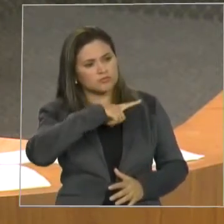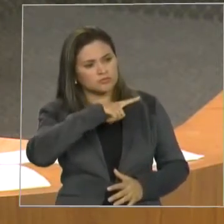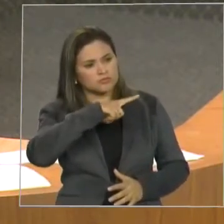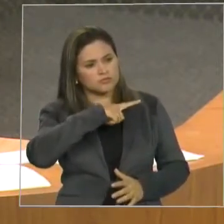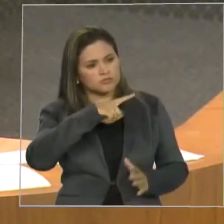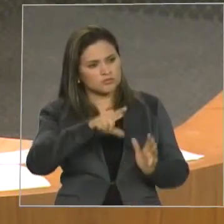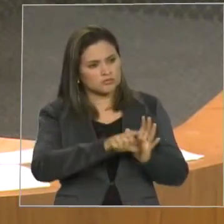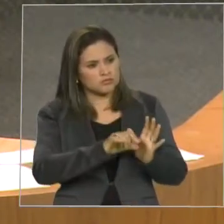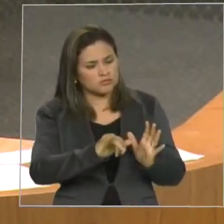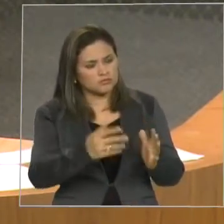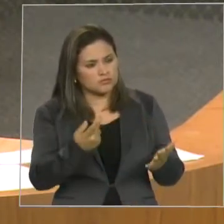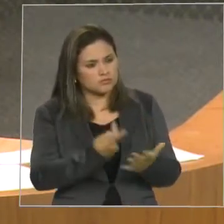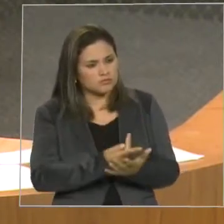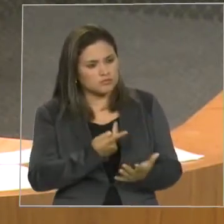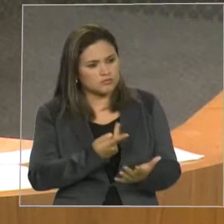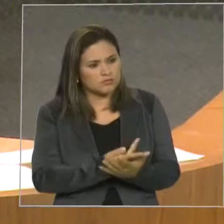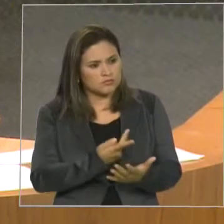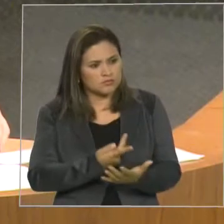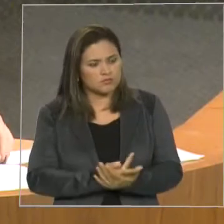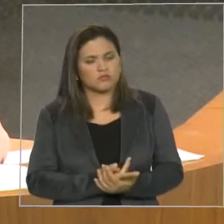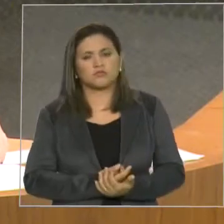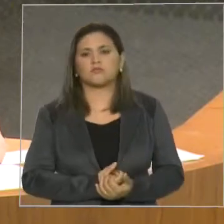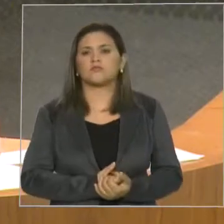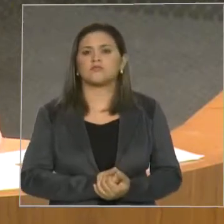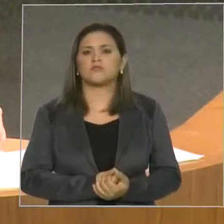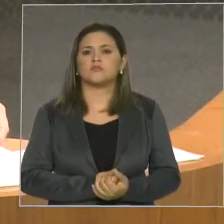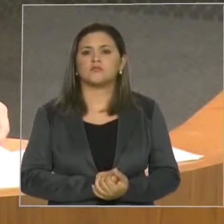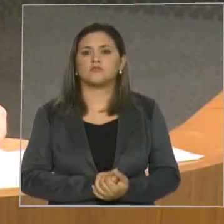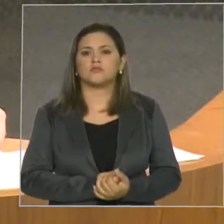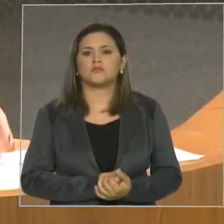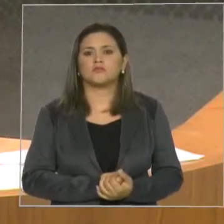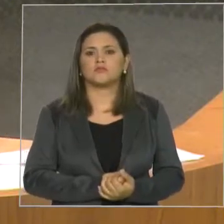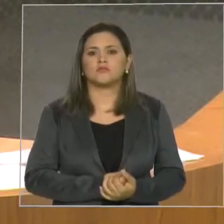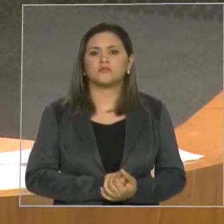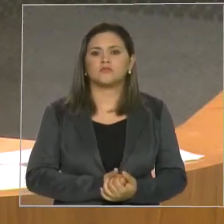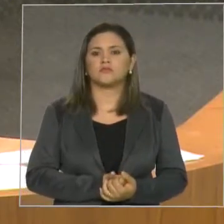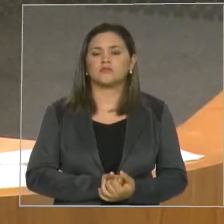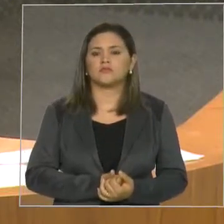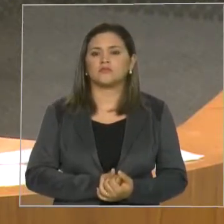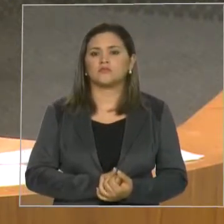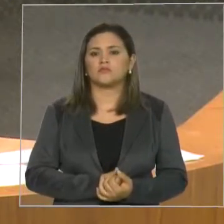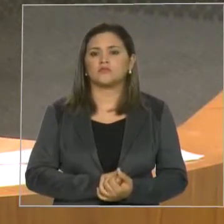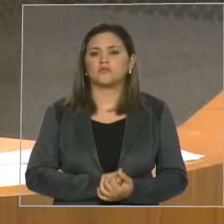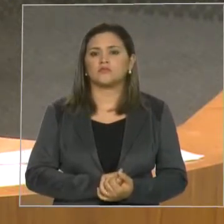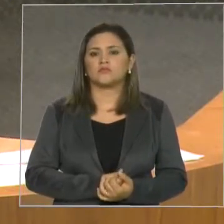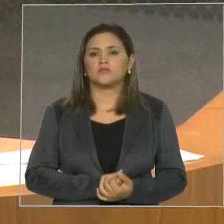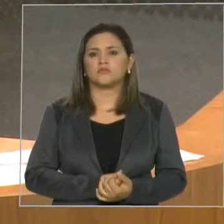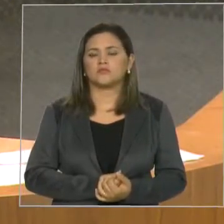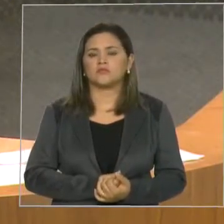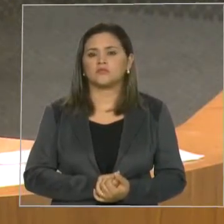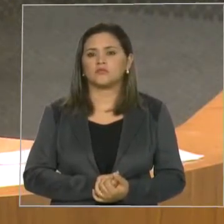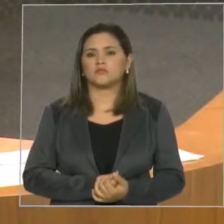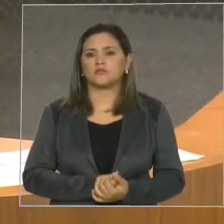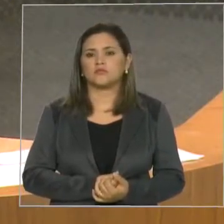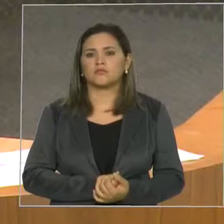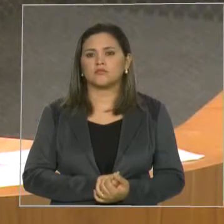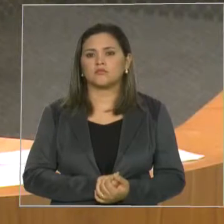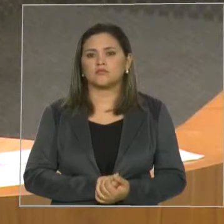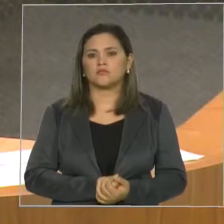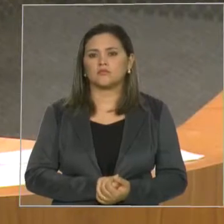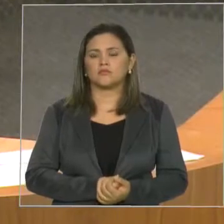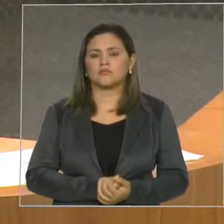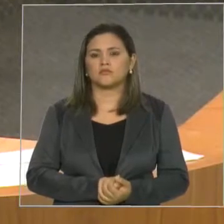isso não é certo, que se pode denunciar. Então, é uma forma de conscientizar os adolescentes, jovens, adultos,